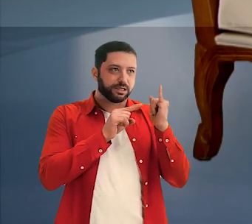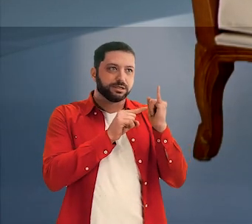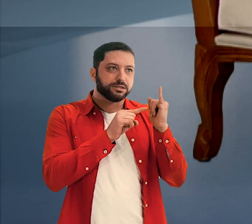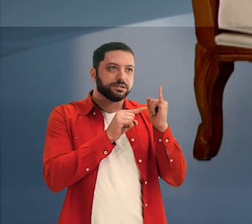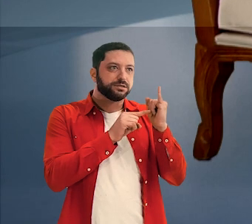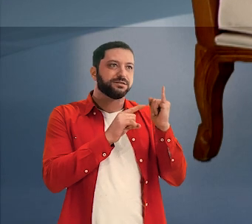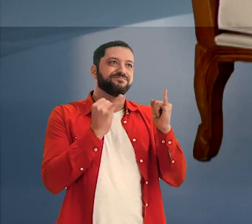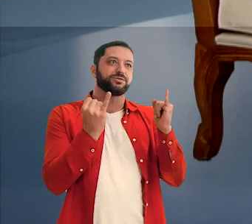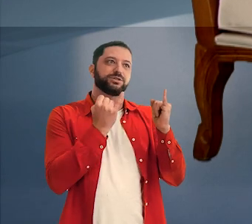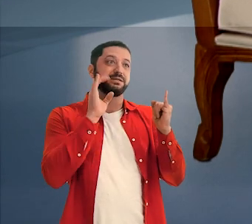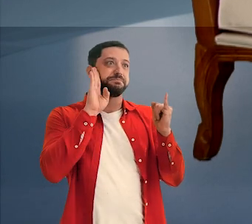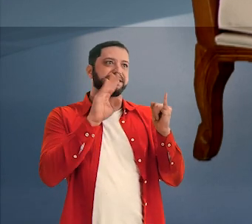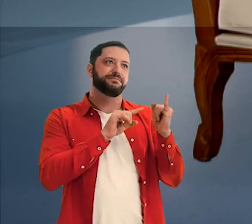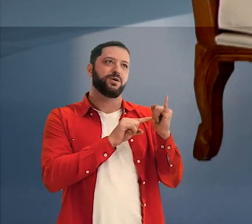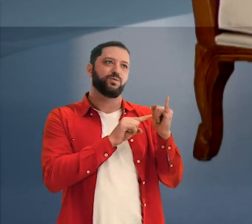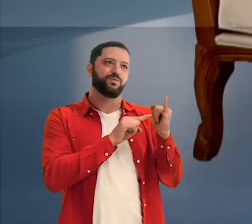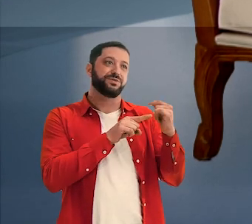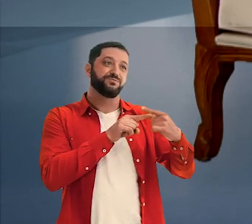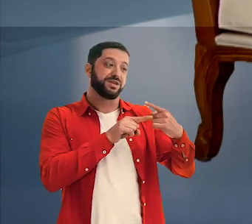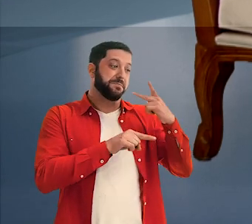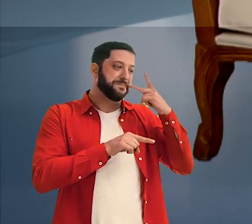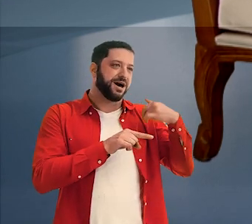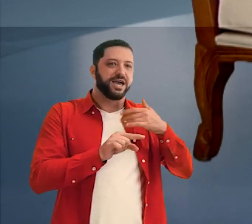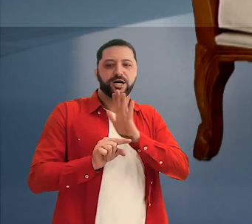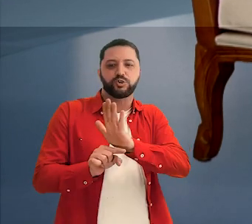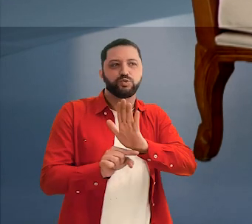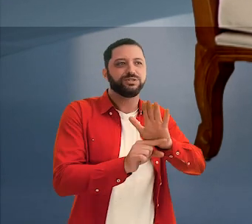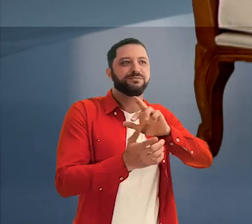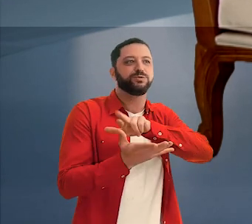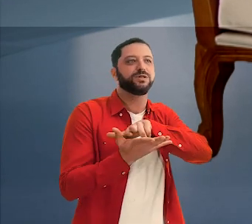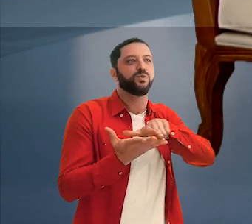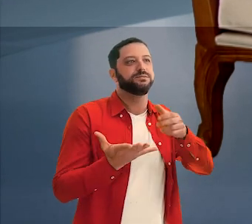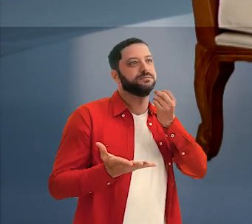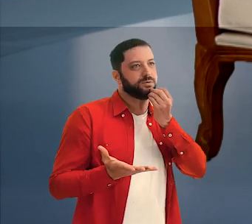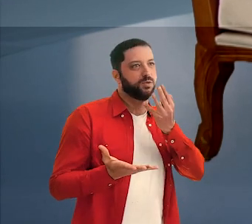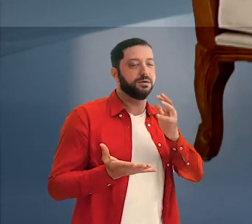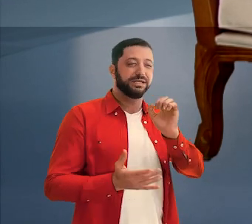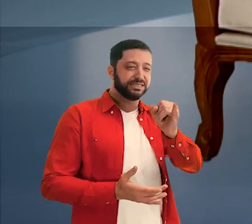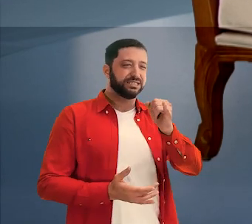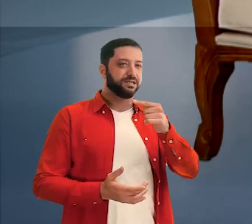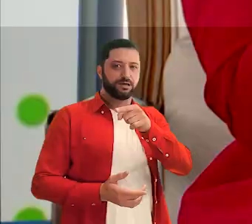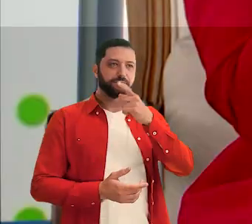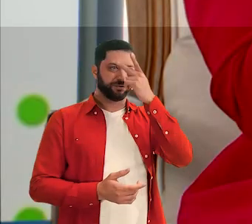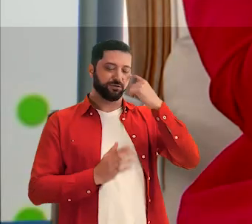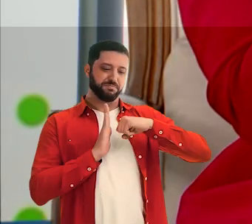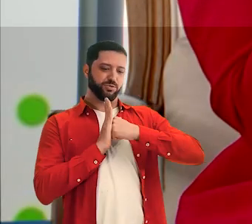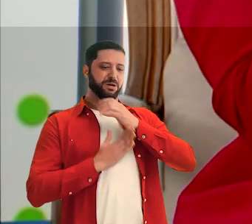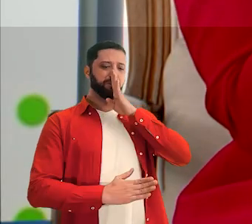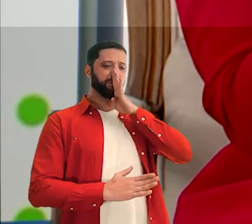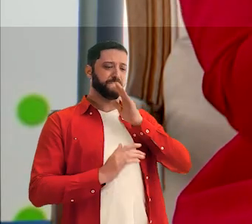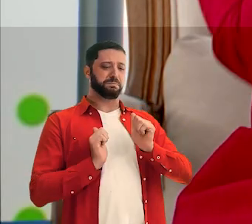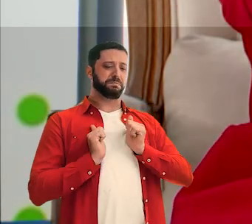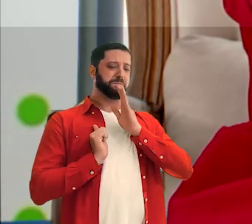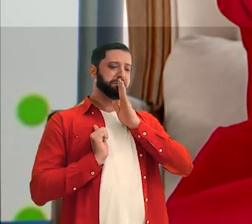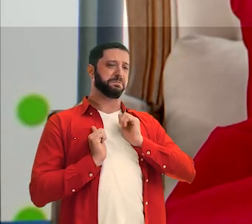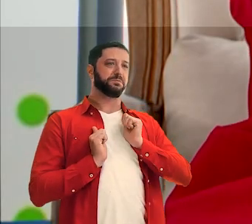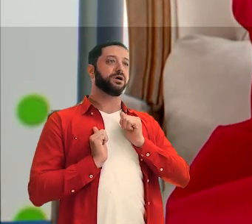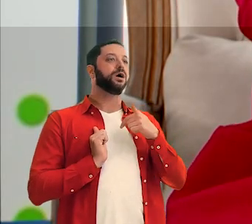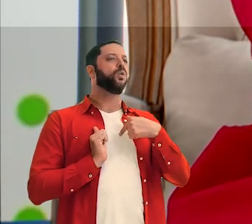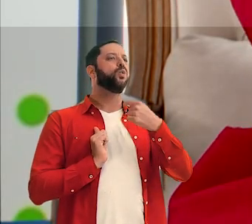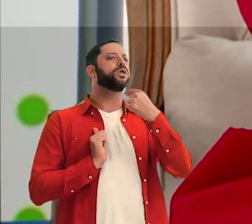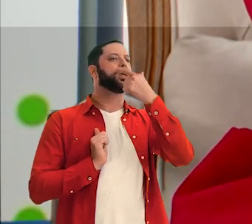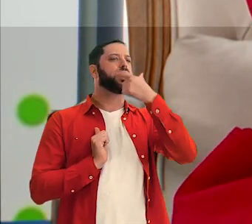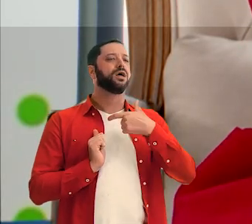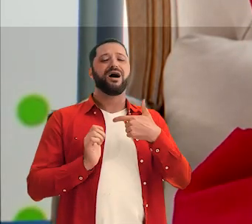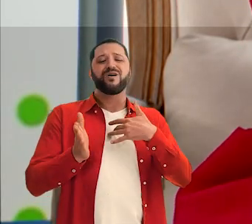pra mim, é um dos principais, porque ele forja vários outros, né? Mas o bloqueio de passividade é um bloqueio